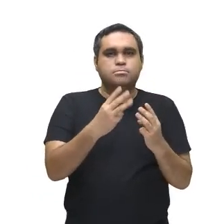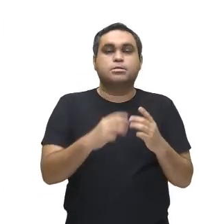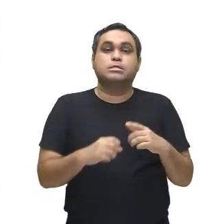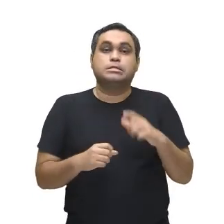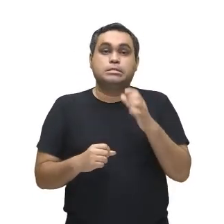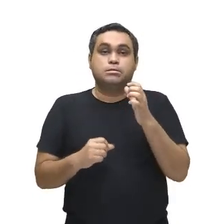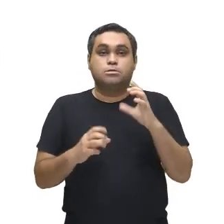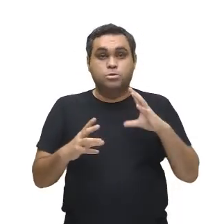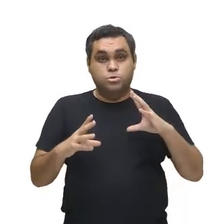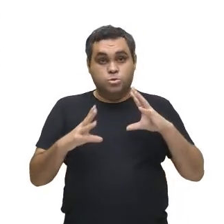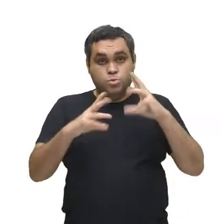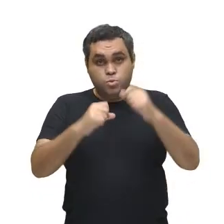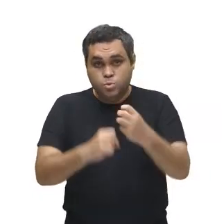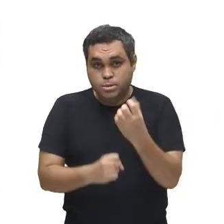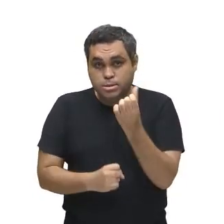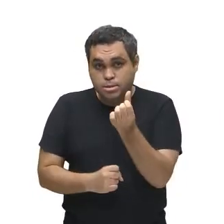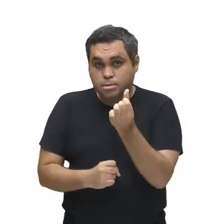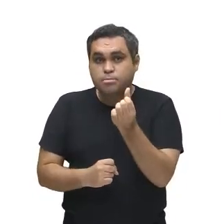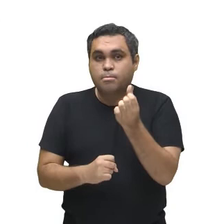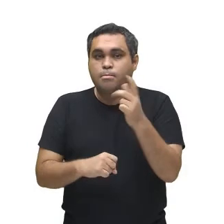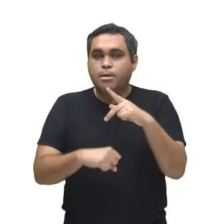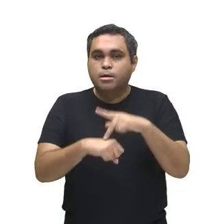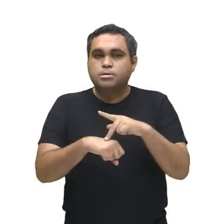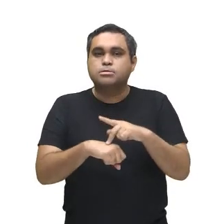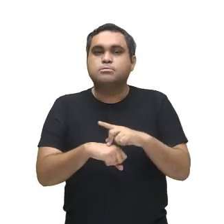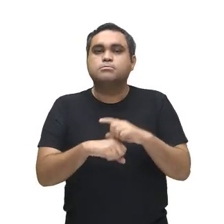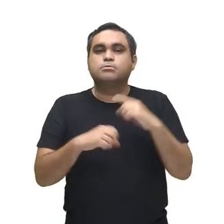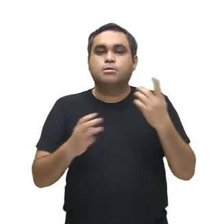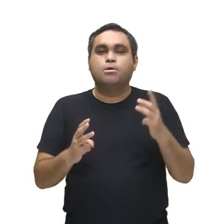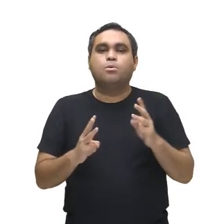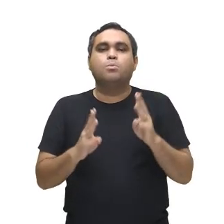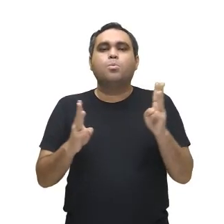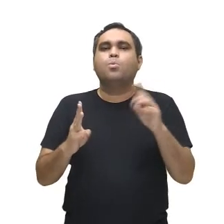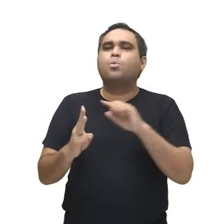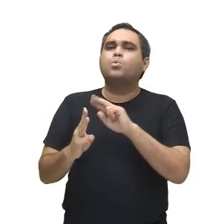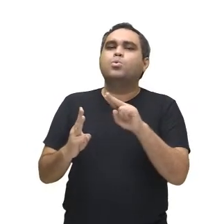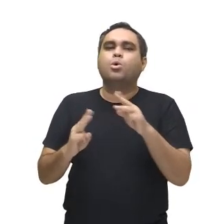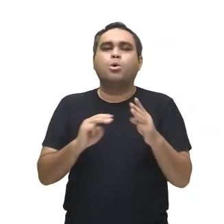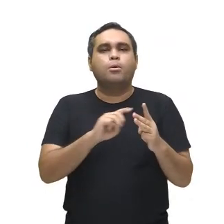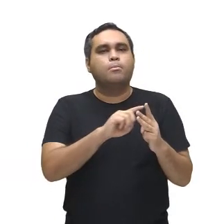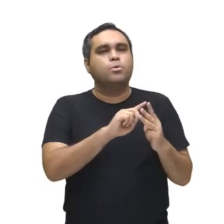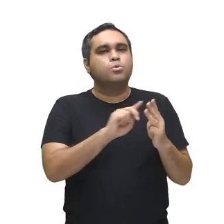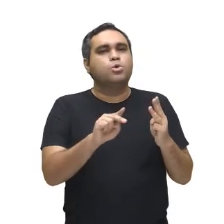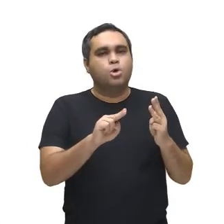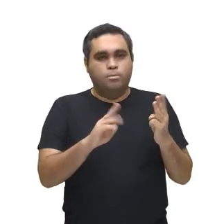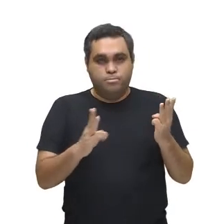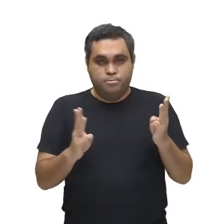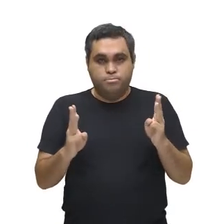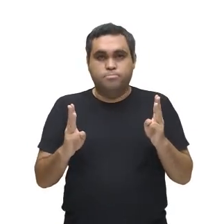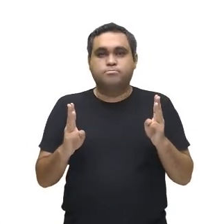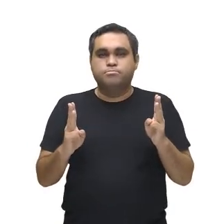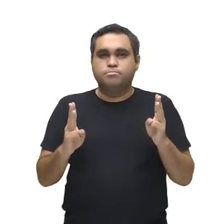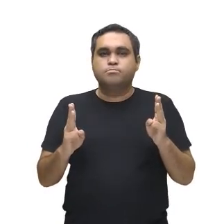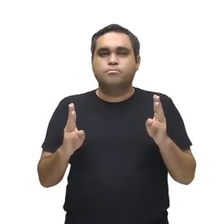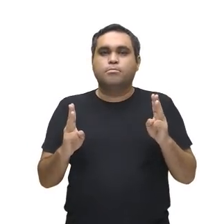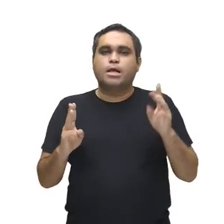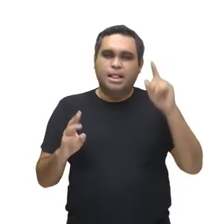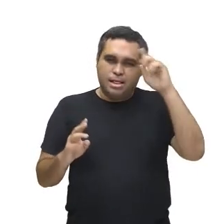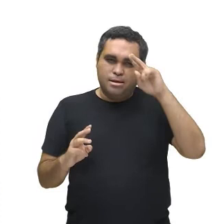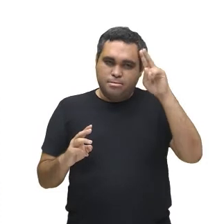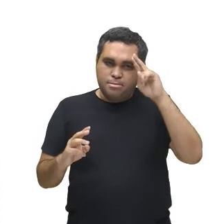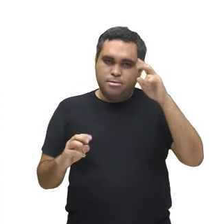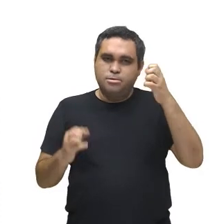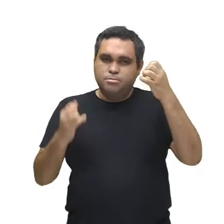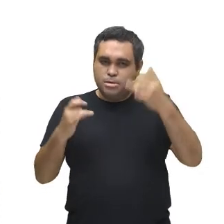indica corretamente as coligações de nações de países participantes? Aí vocês vão ver o que eu expliquei para vocês sobre as políticas